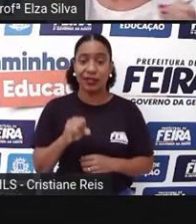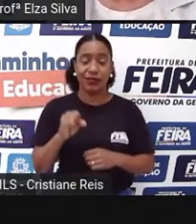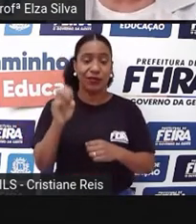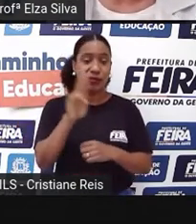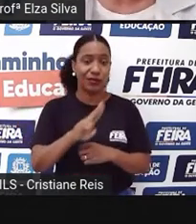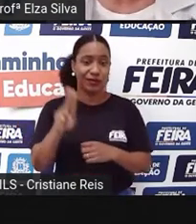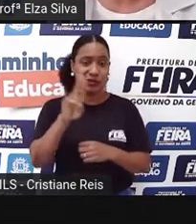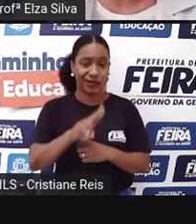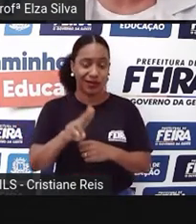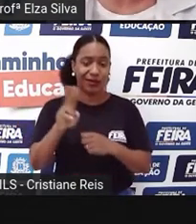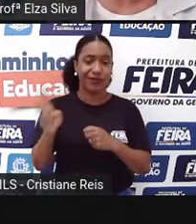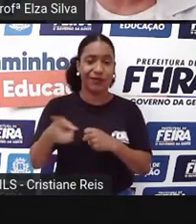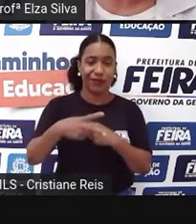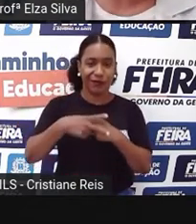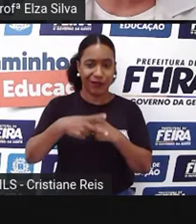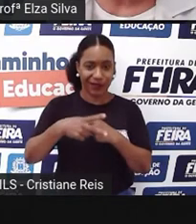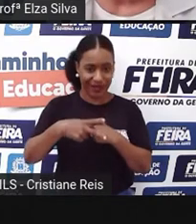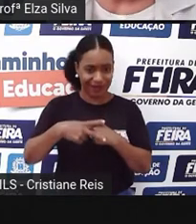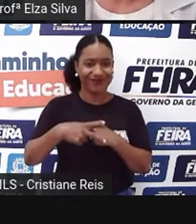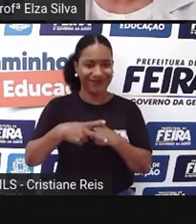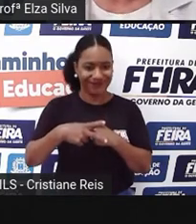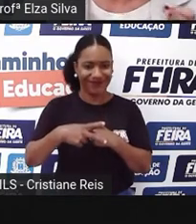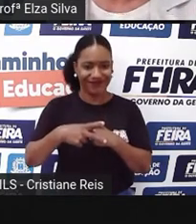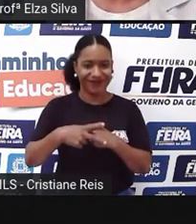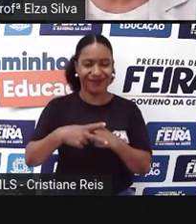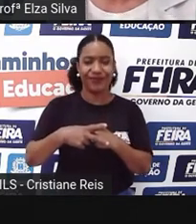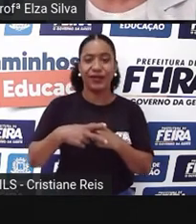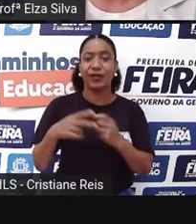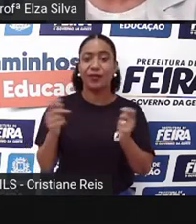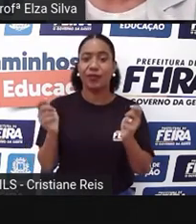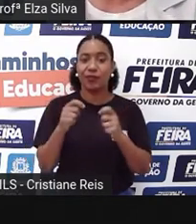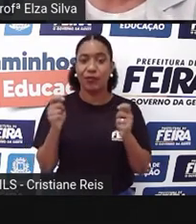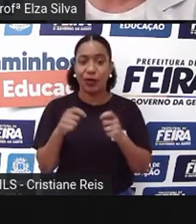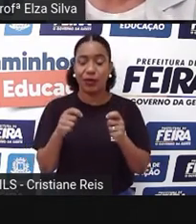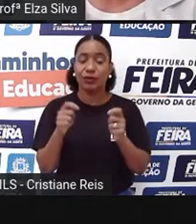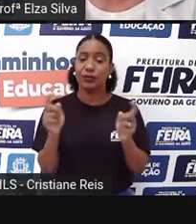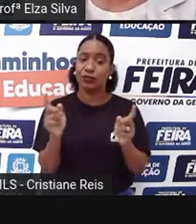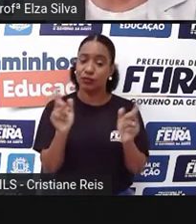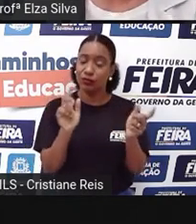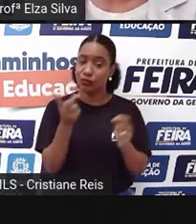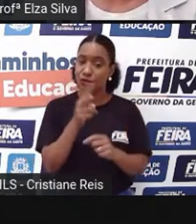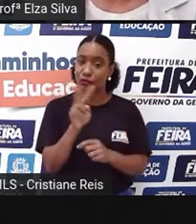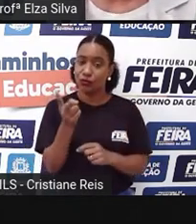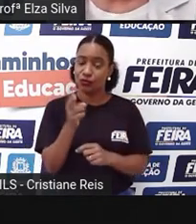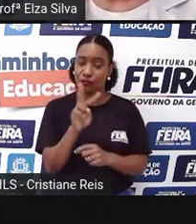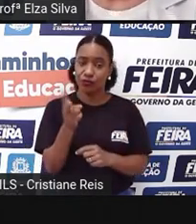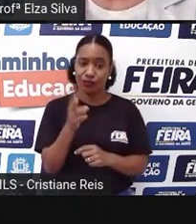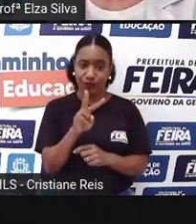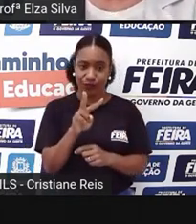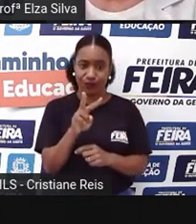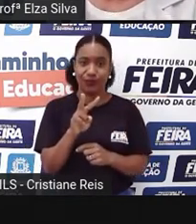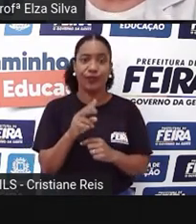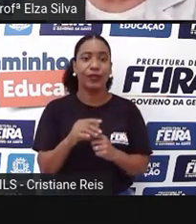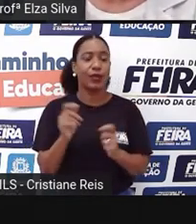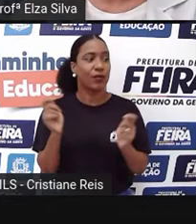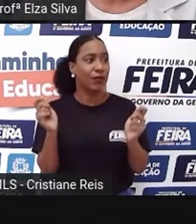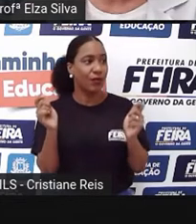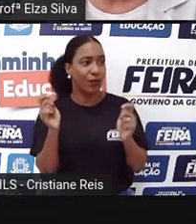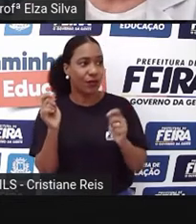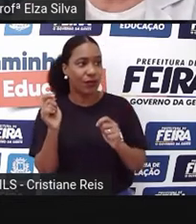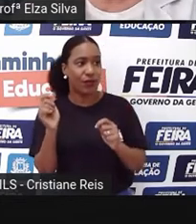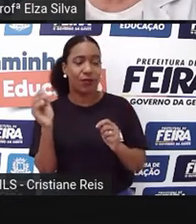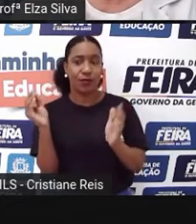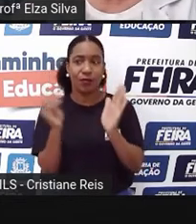logo depois do verbo like, então eu posso usar essas duas possibilidades. Ou eu coloco o